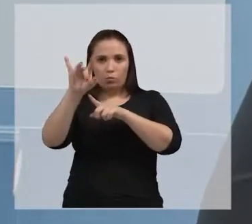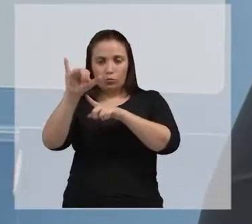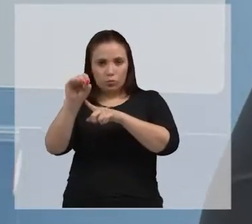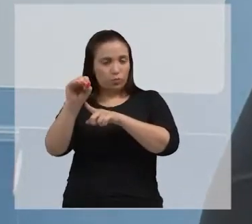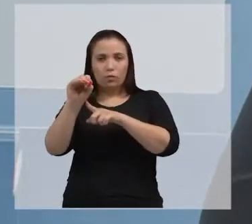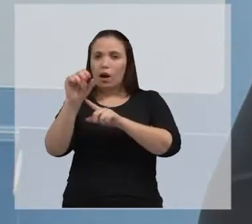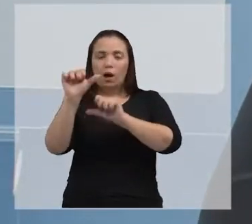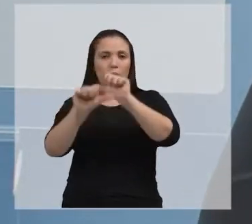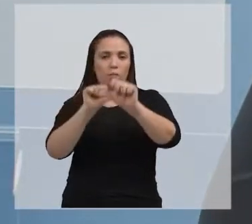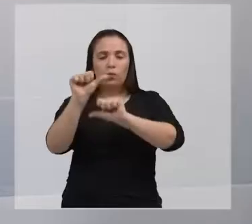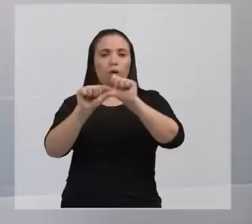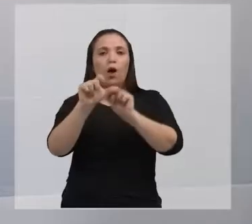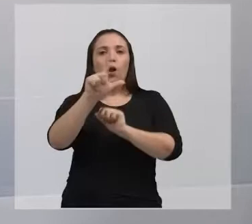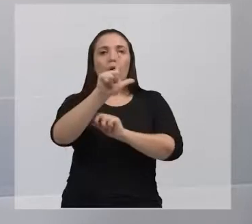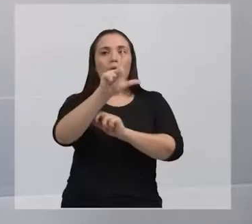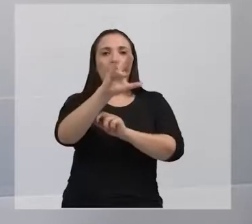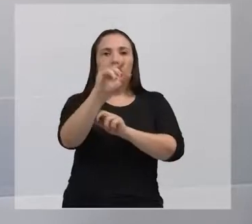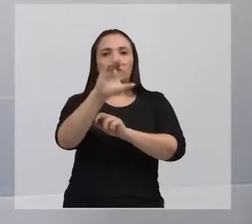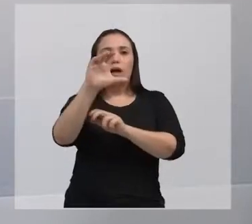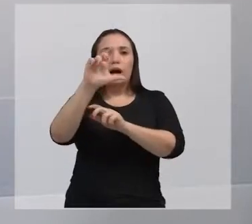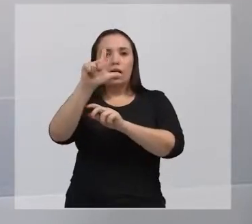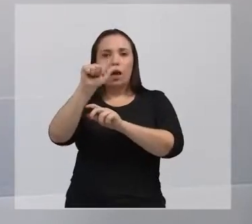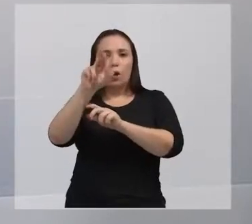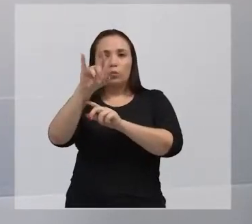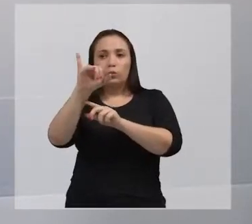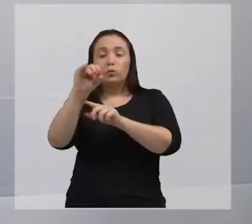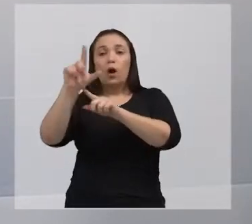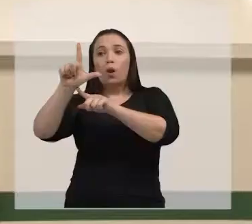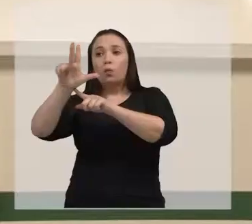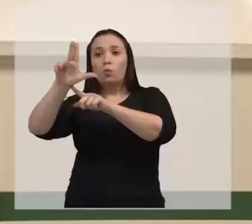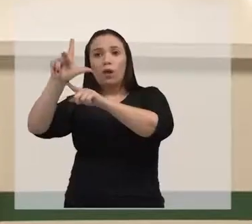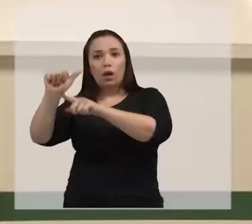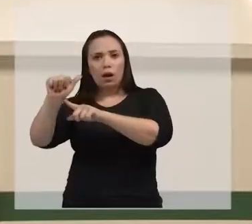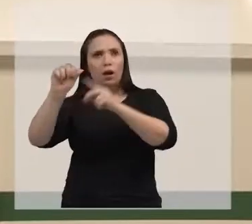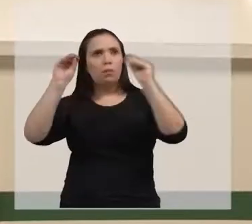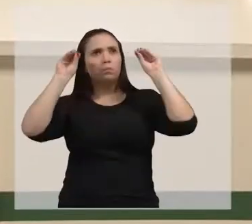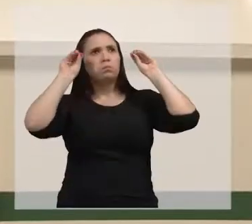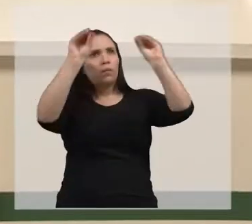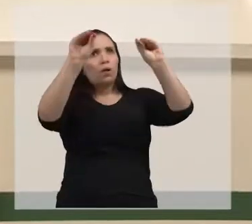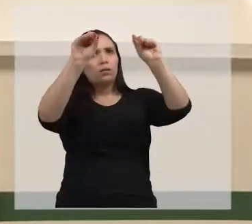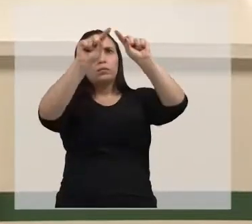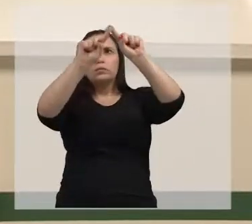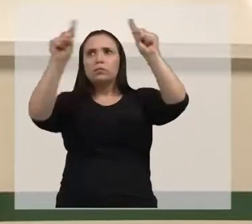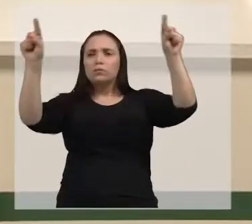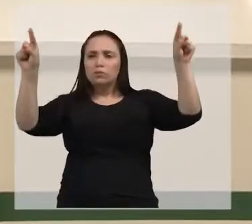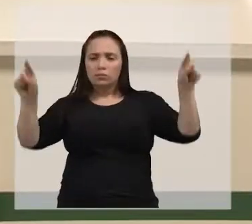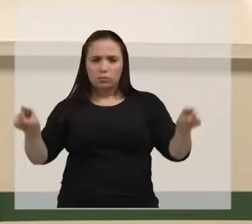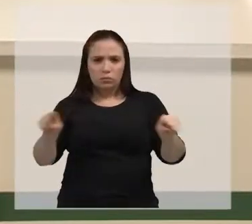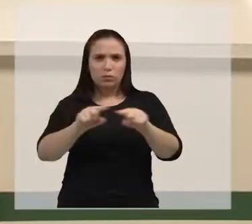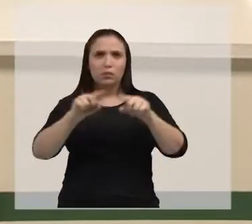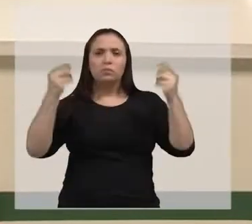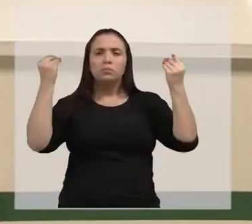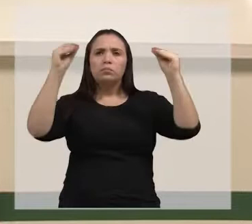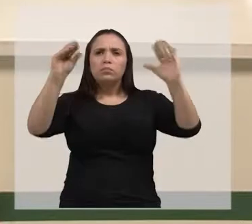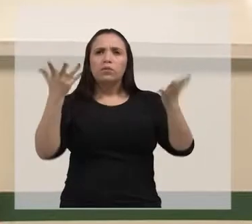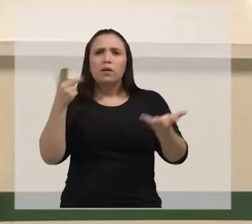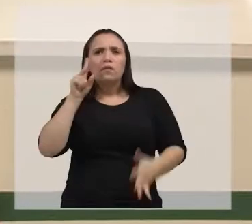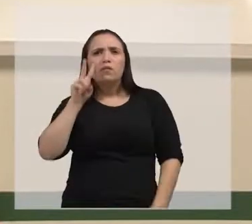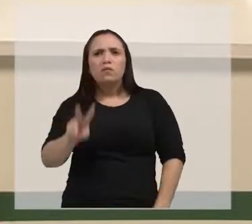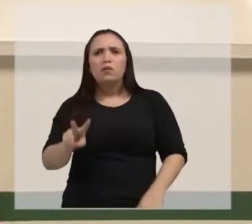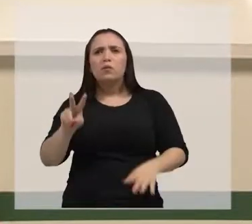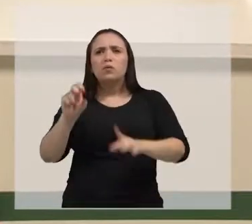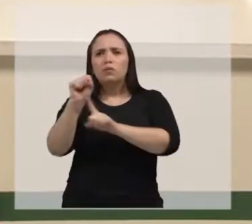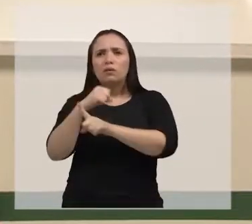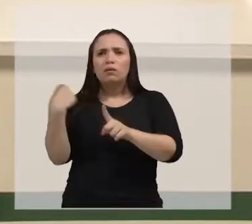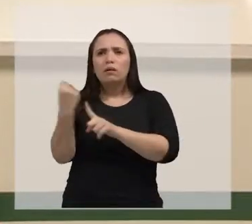Barbosa, deputado Luiz Cláudio Lula Barbosa. Aí fica lá no painel, com tudo que nós estamos vivendo, com todo o sofrimento do povo